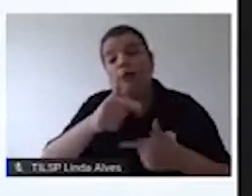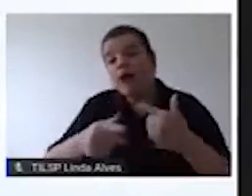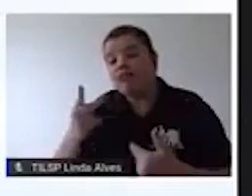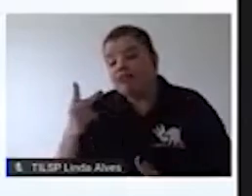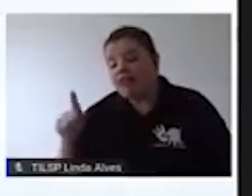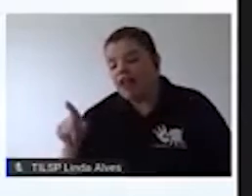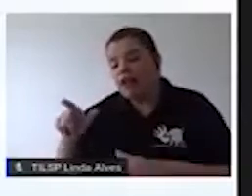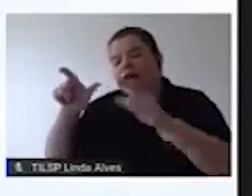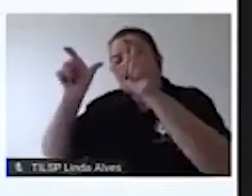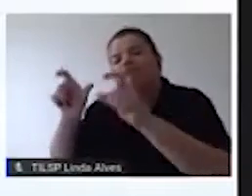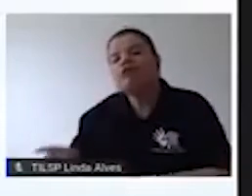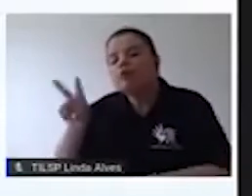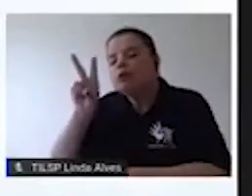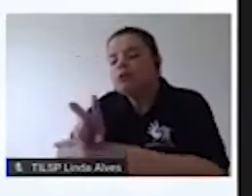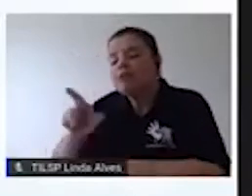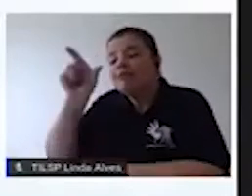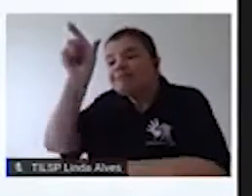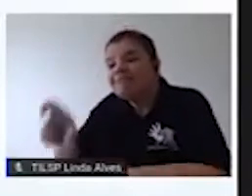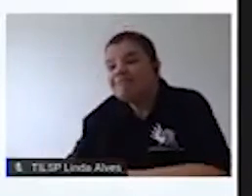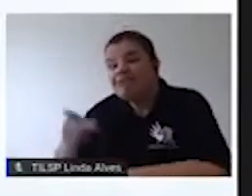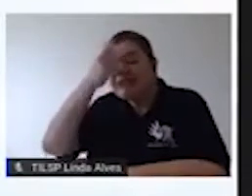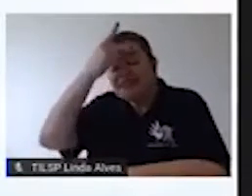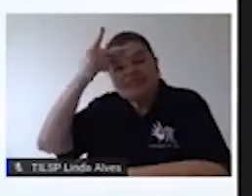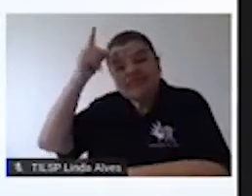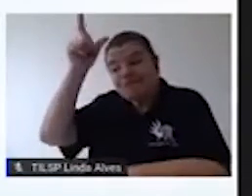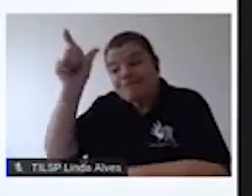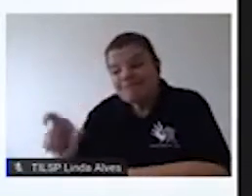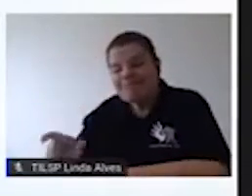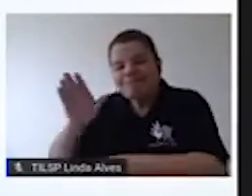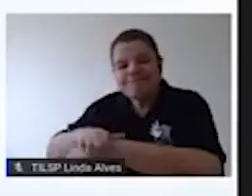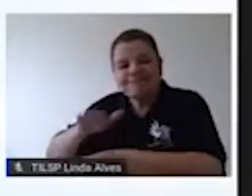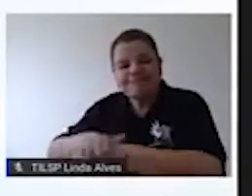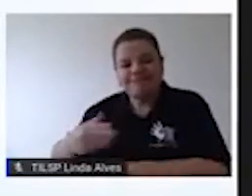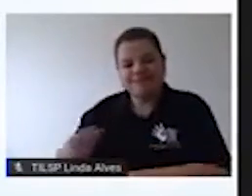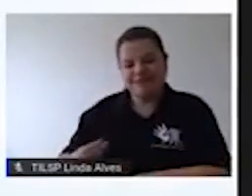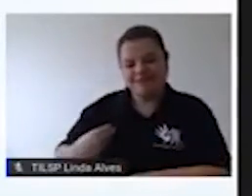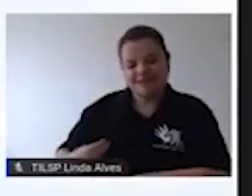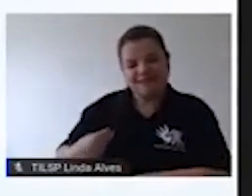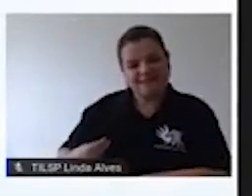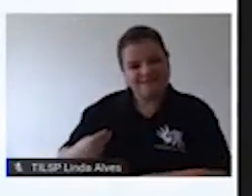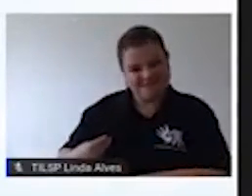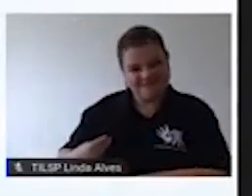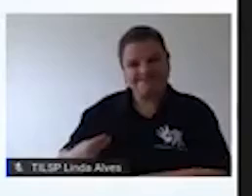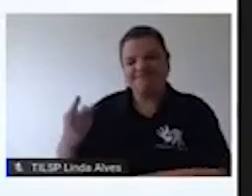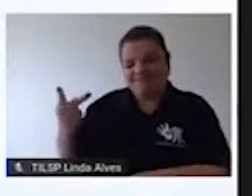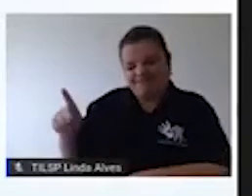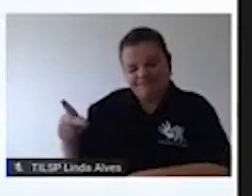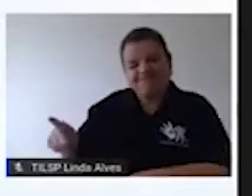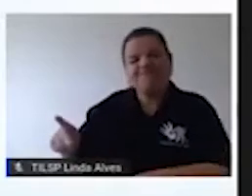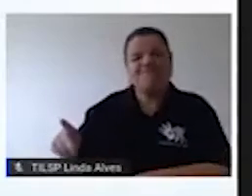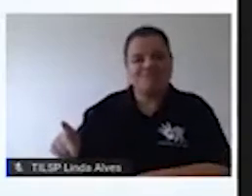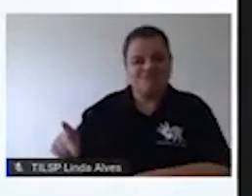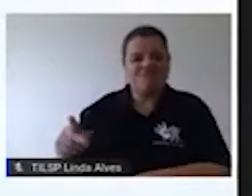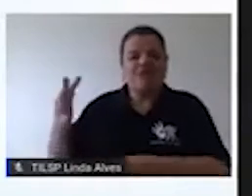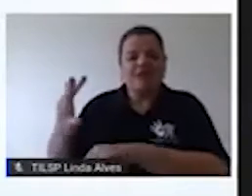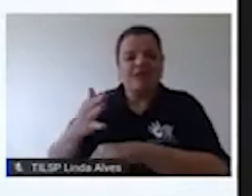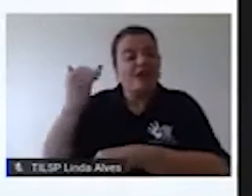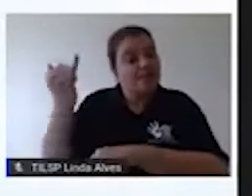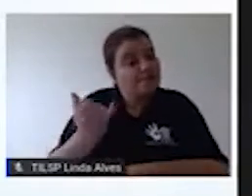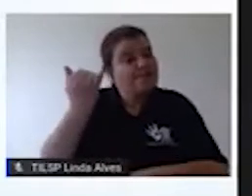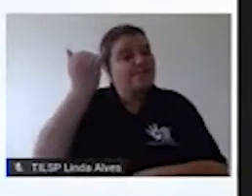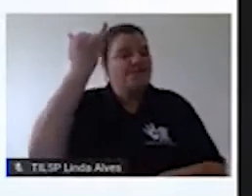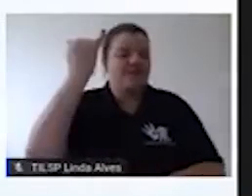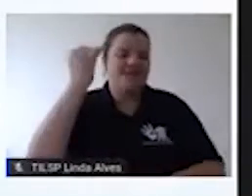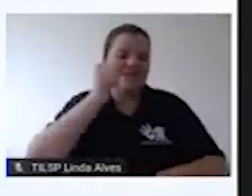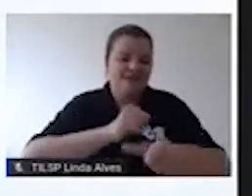da cidadania. A gente cuida da vida das pessoas, né? Então, acho que essa relevância